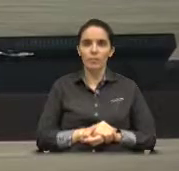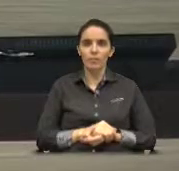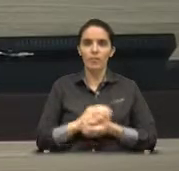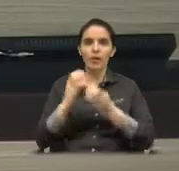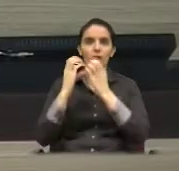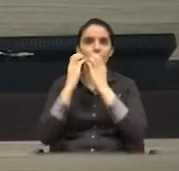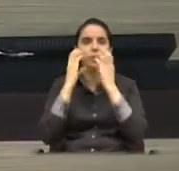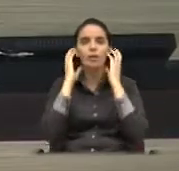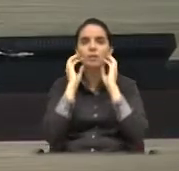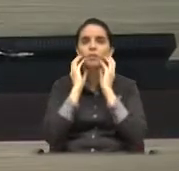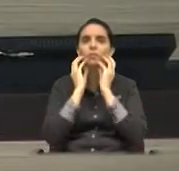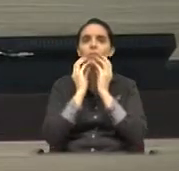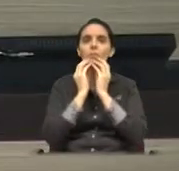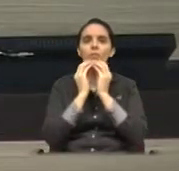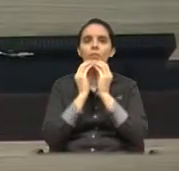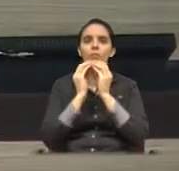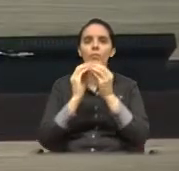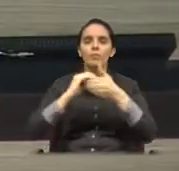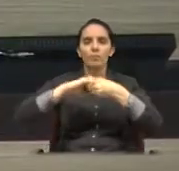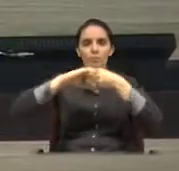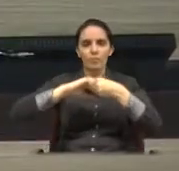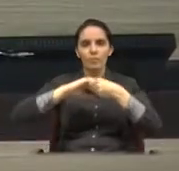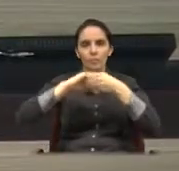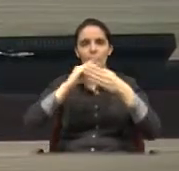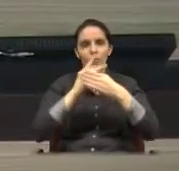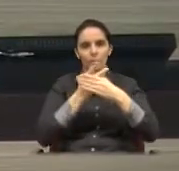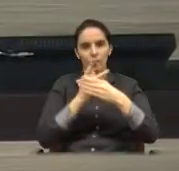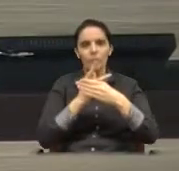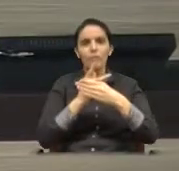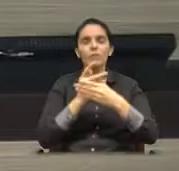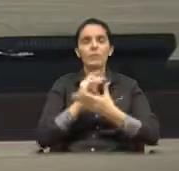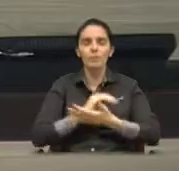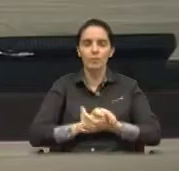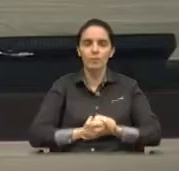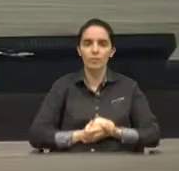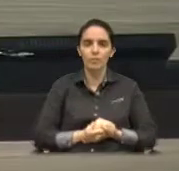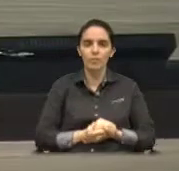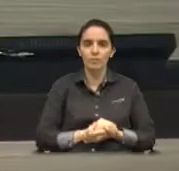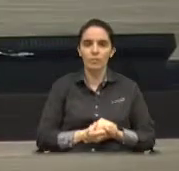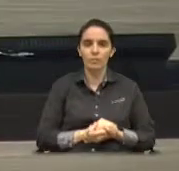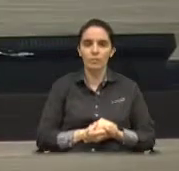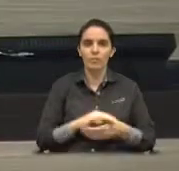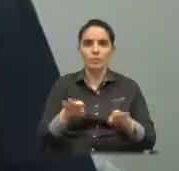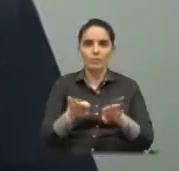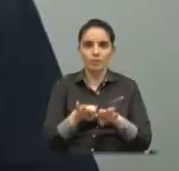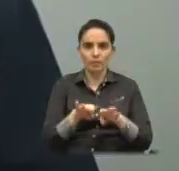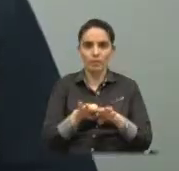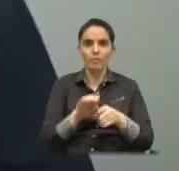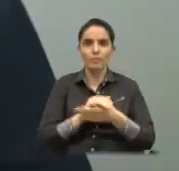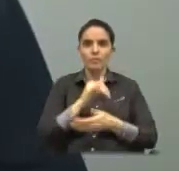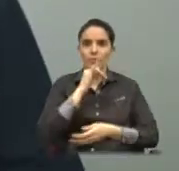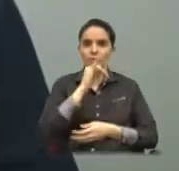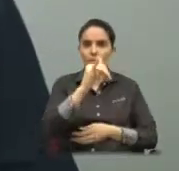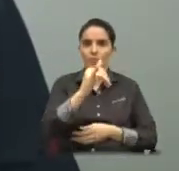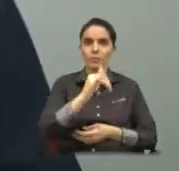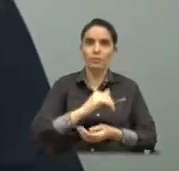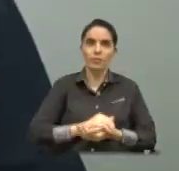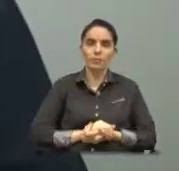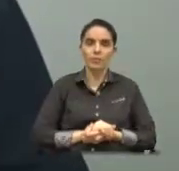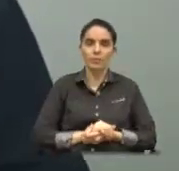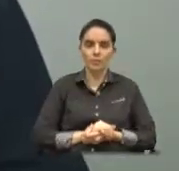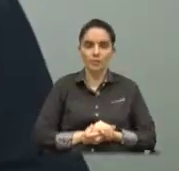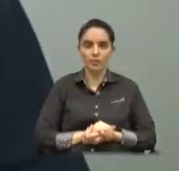Lanche. Parabenizar o Helder por essa moção e também comunicar a todos que nós estamos